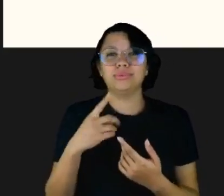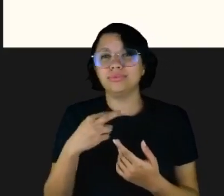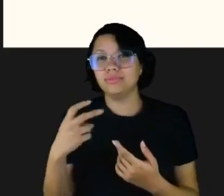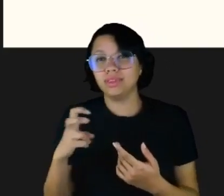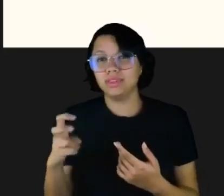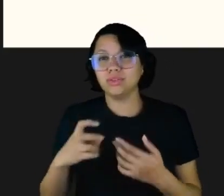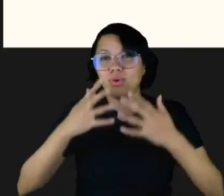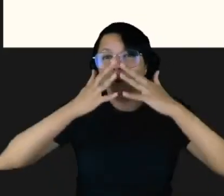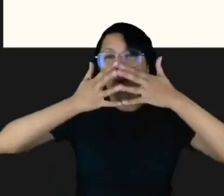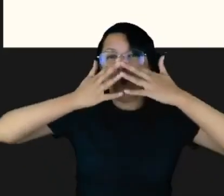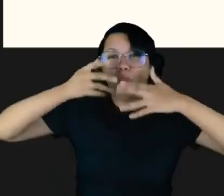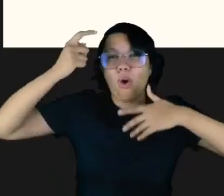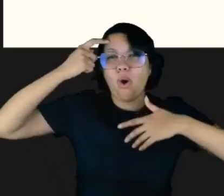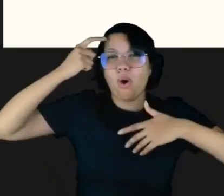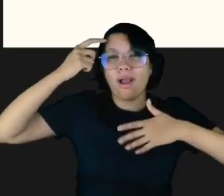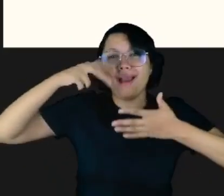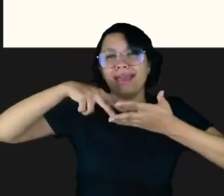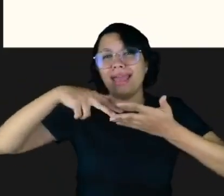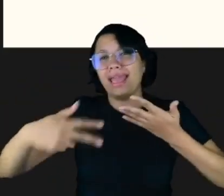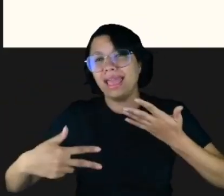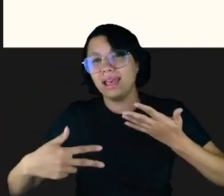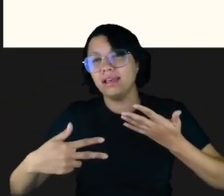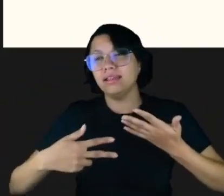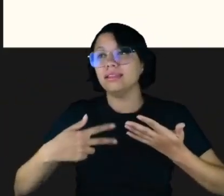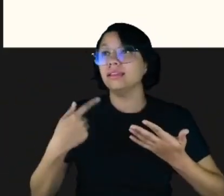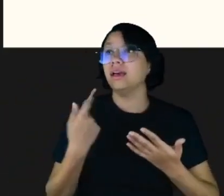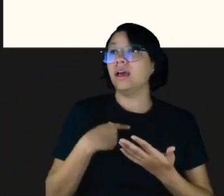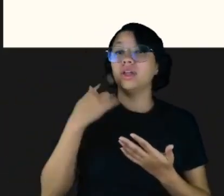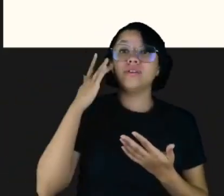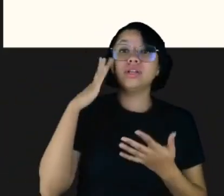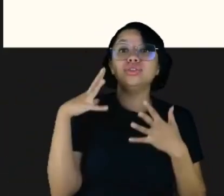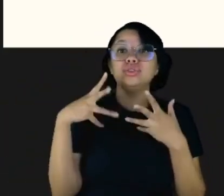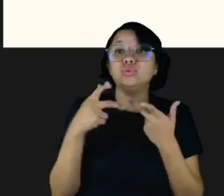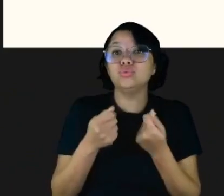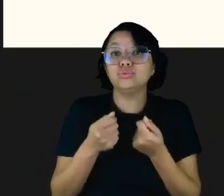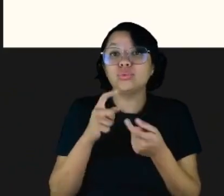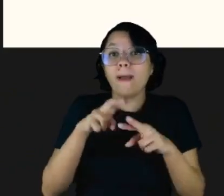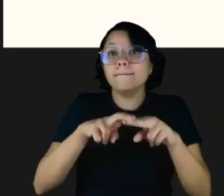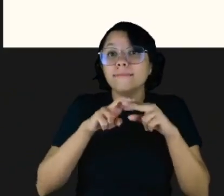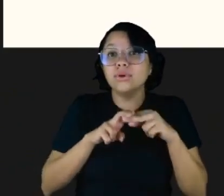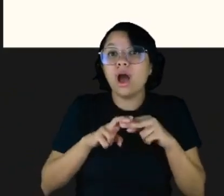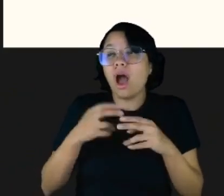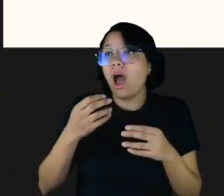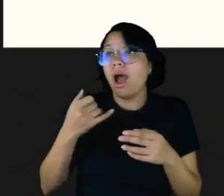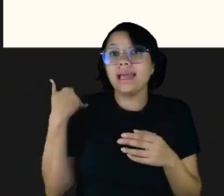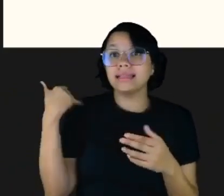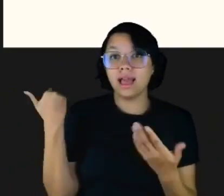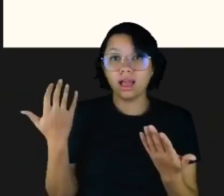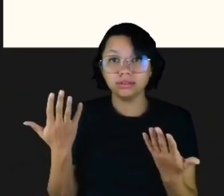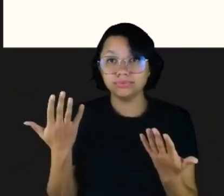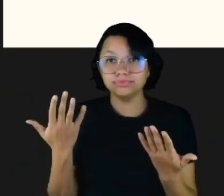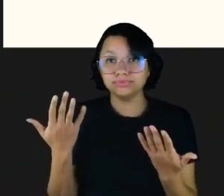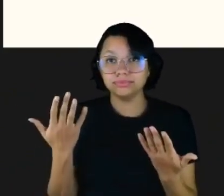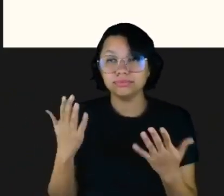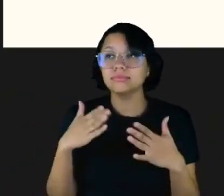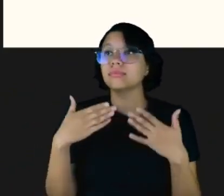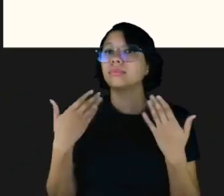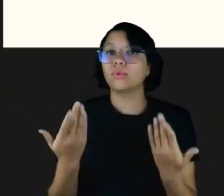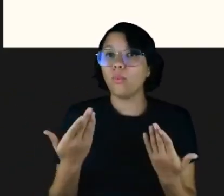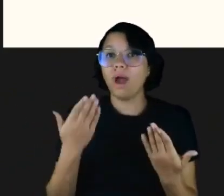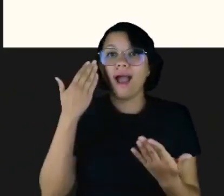mental, quedas, nós vamos achando que tudo isso é por causa da idade. E quando